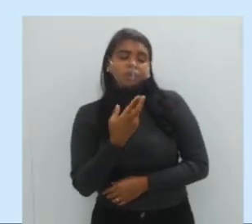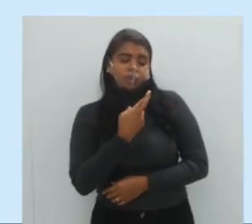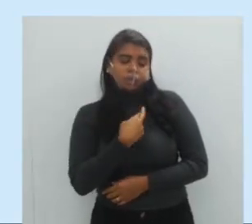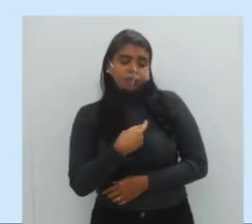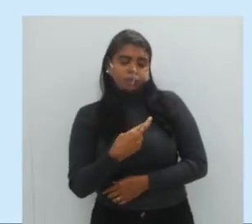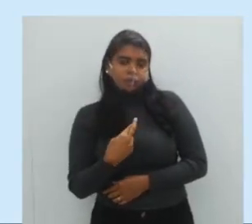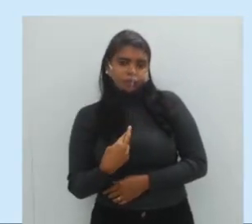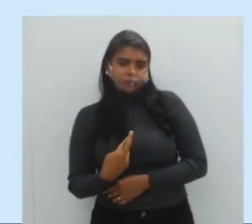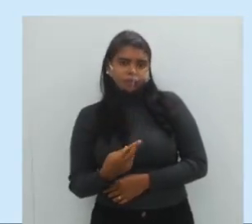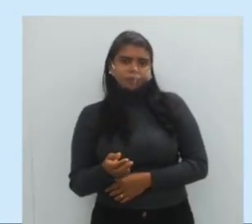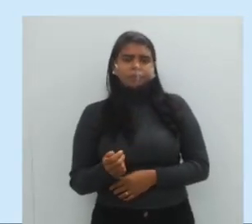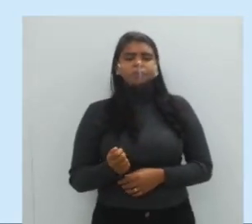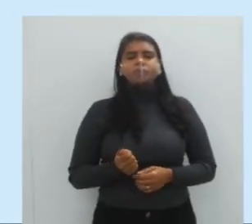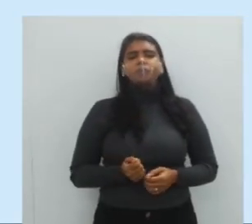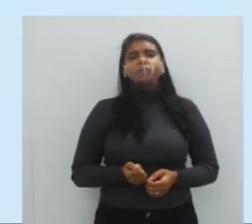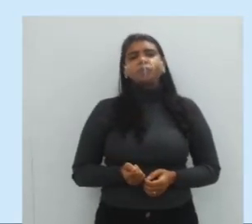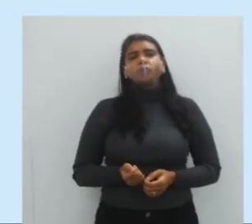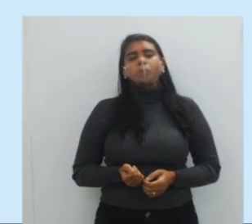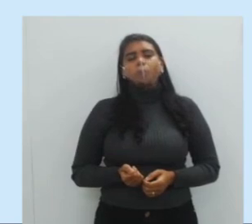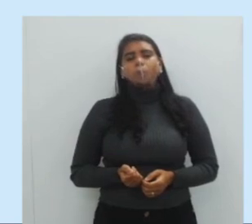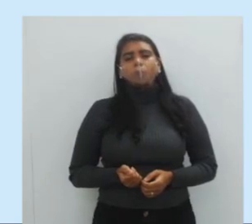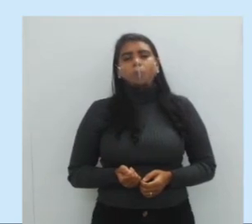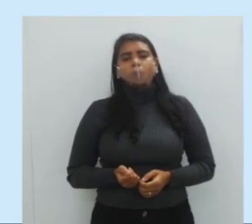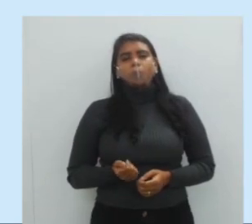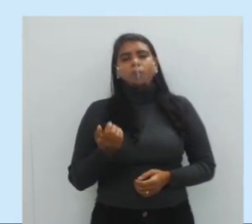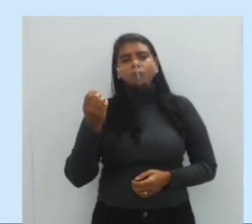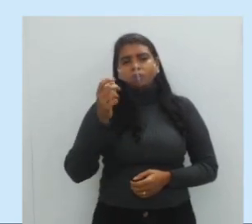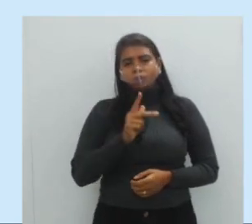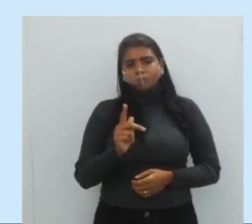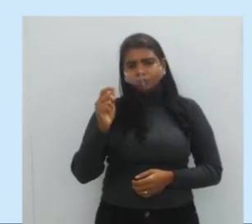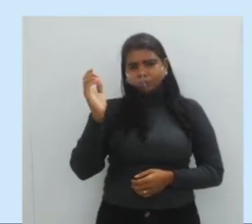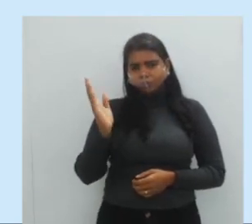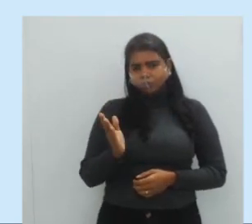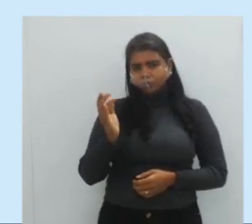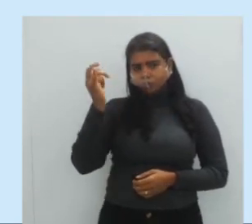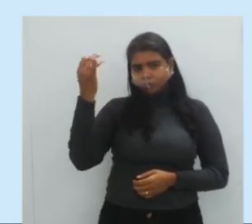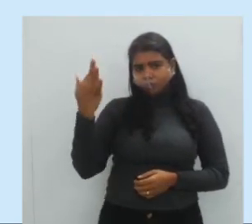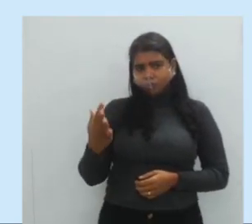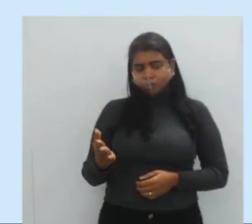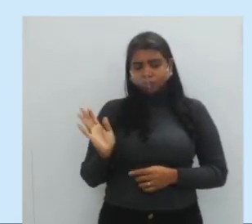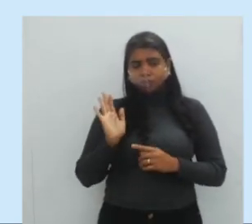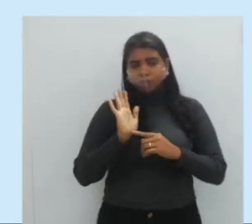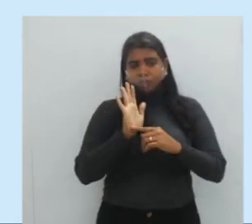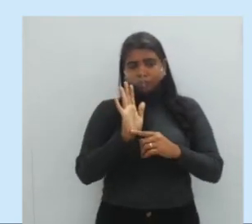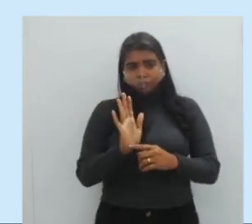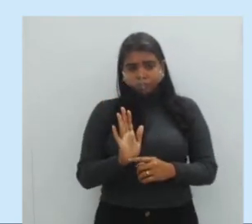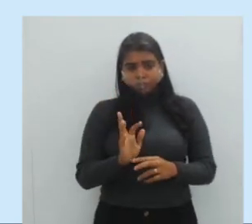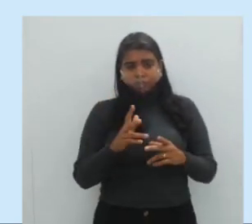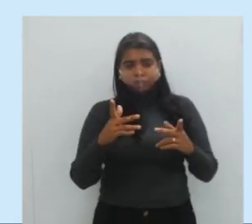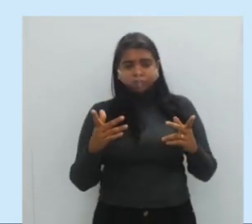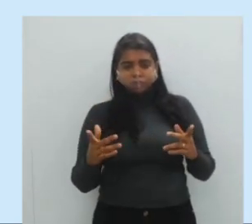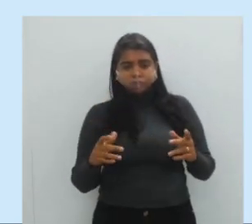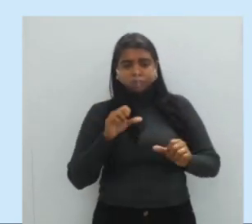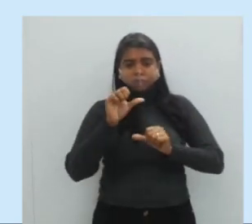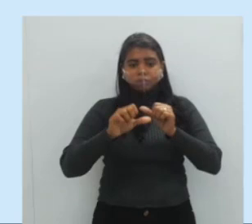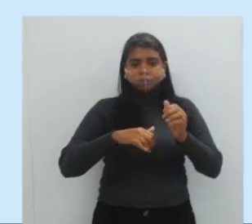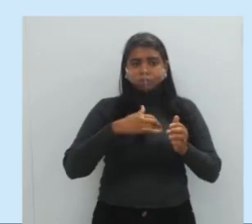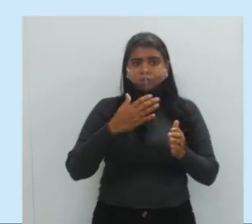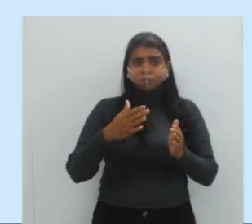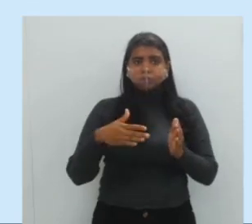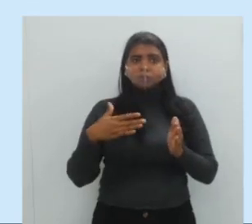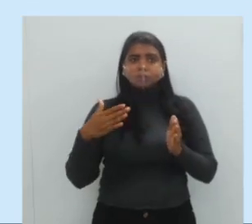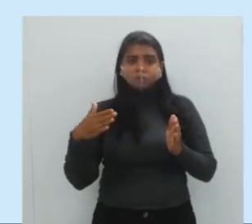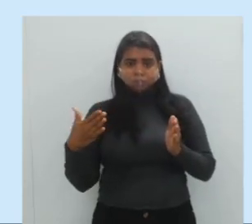religião, para cada doutrina. Esse símbolo, como eu já falei, ele vai revelar algo